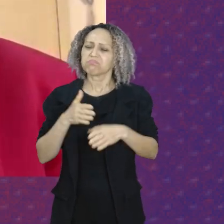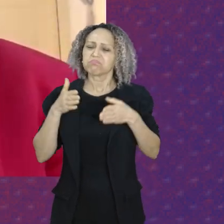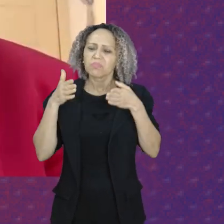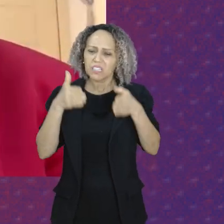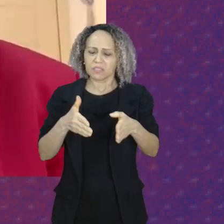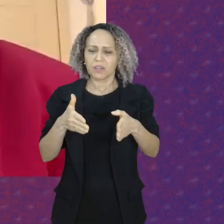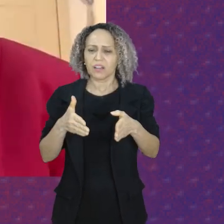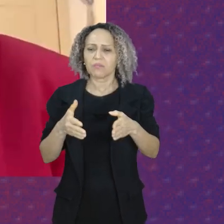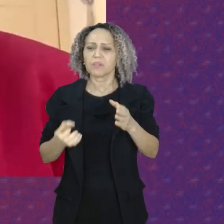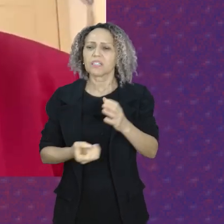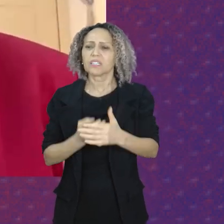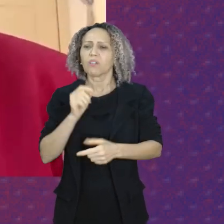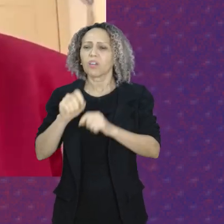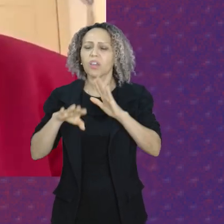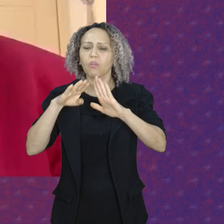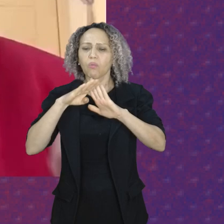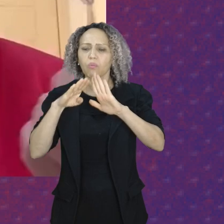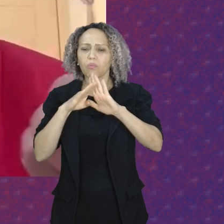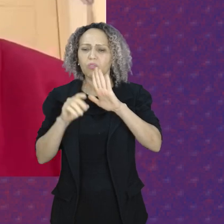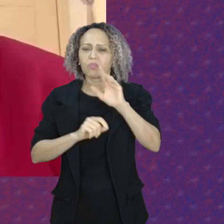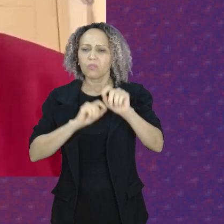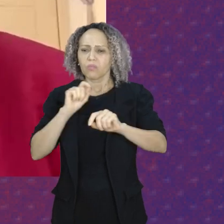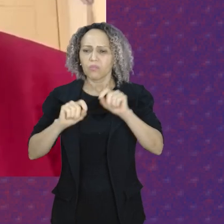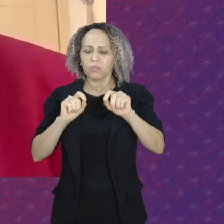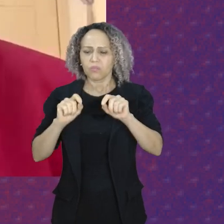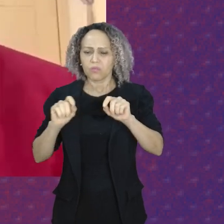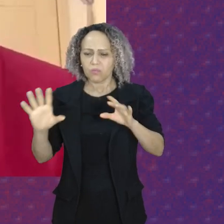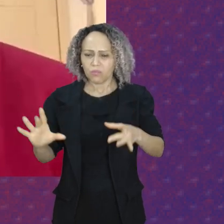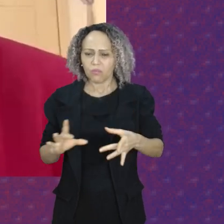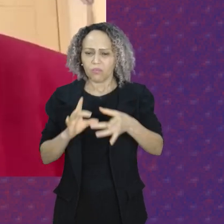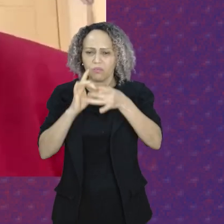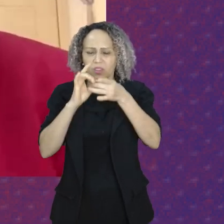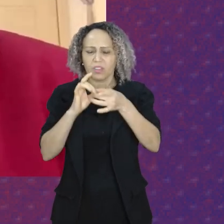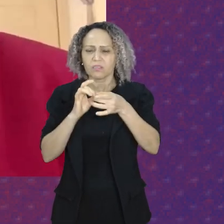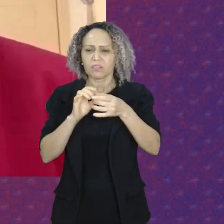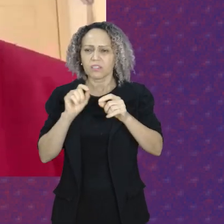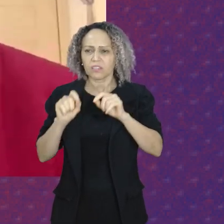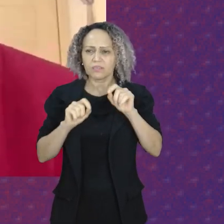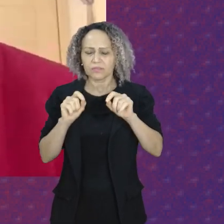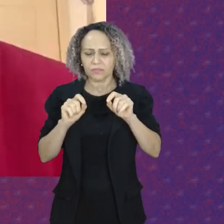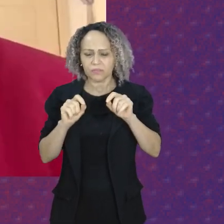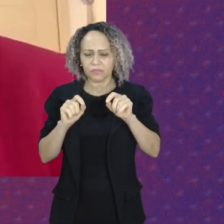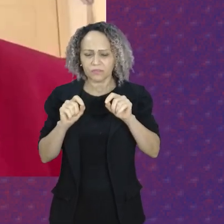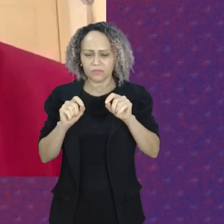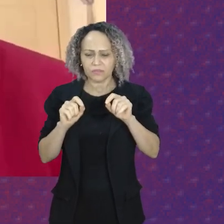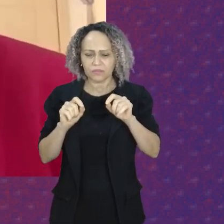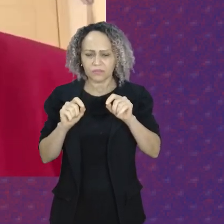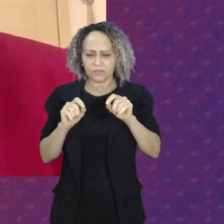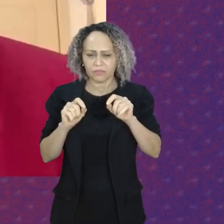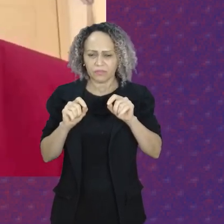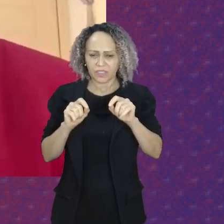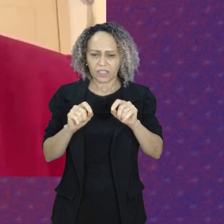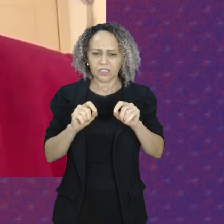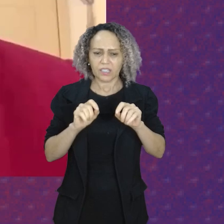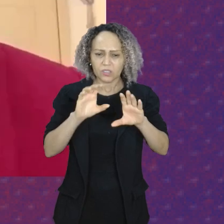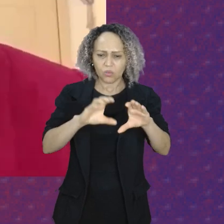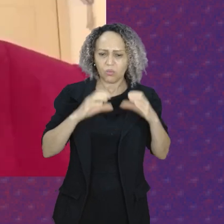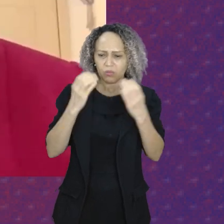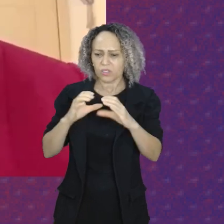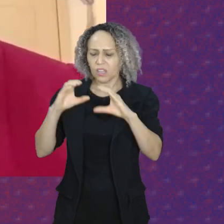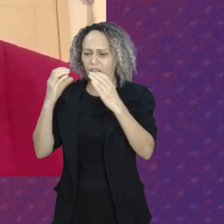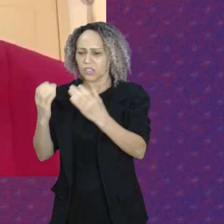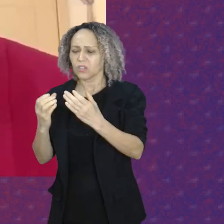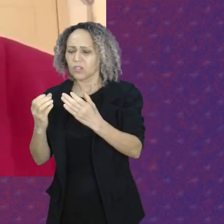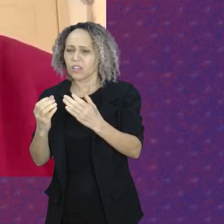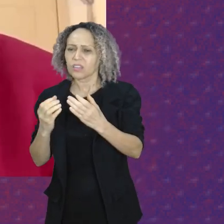implementar um programa com vínculo, né, a partir das comunidades, da reivindicação e